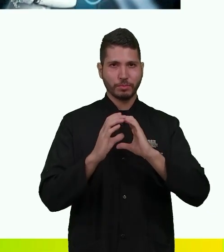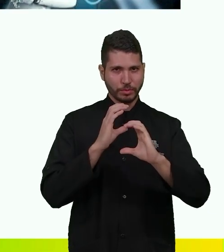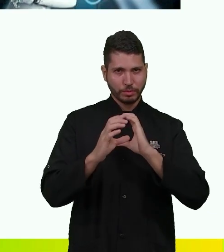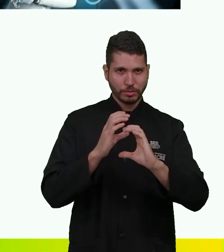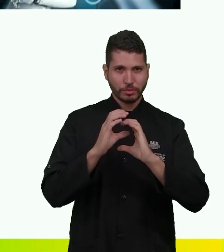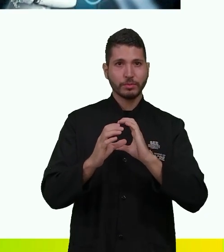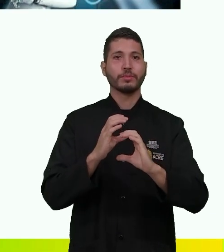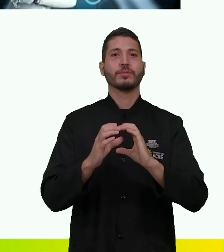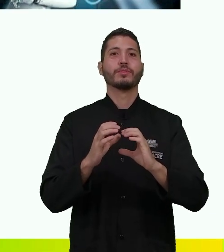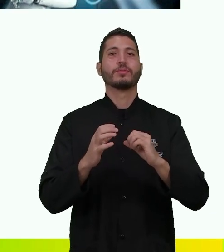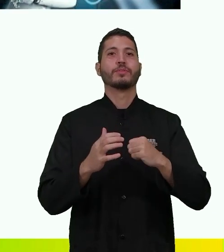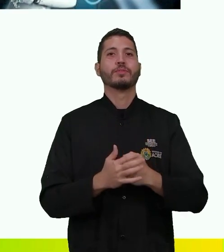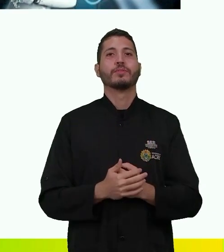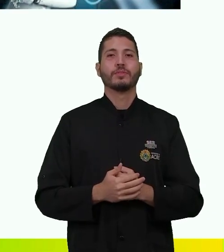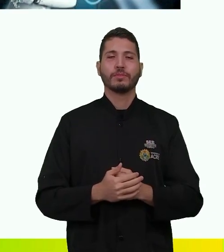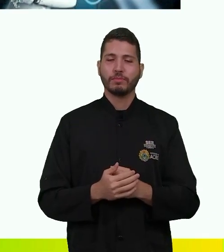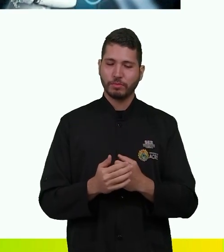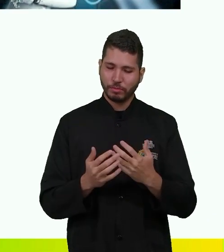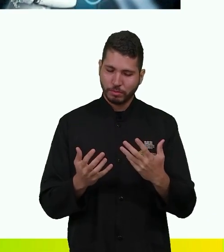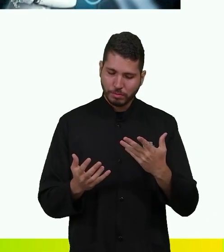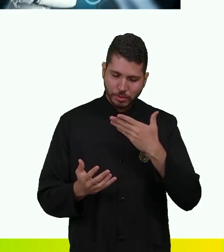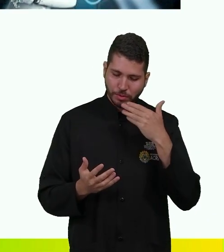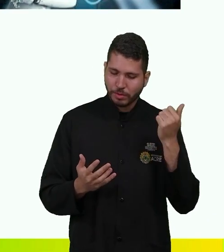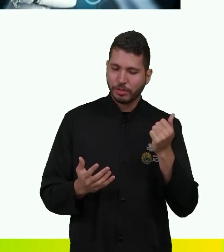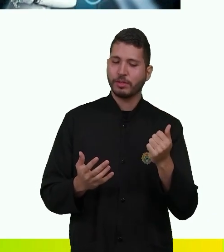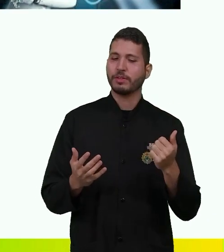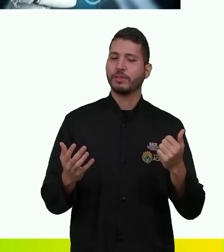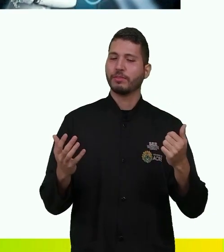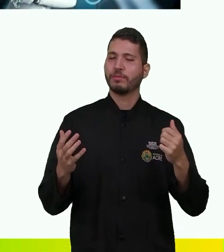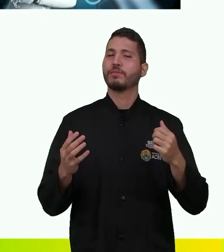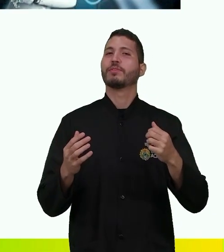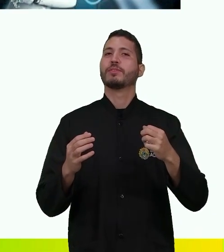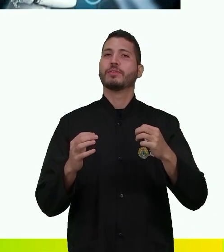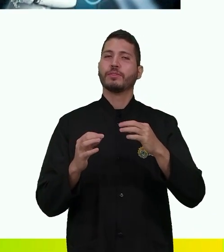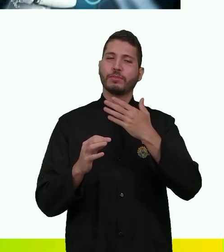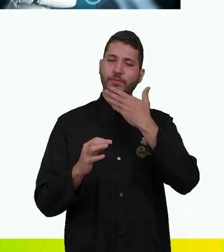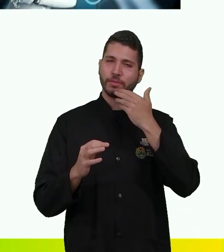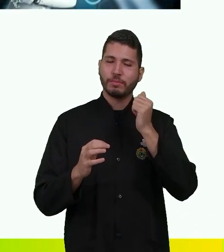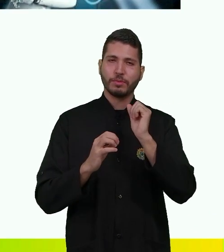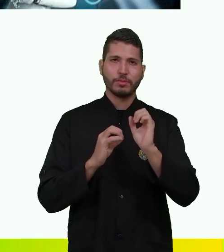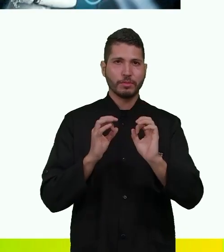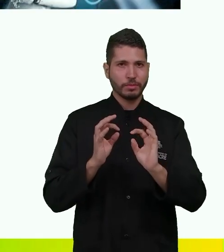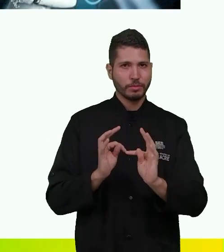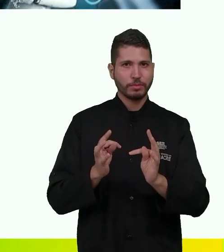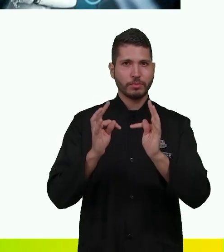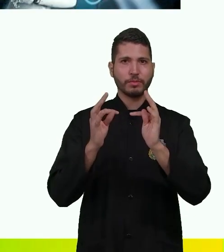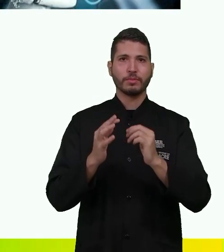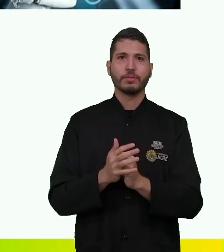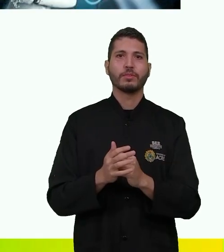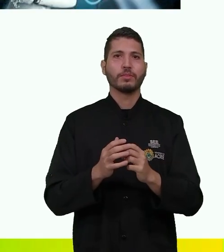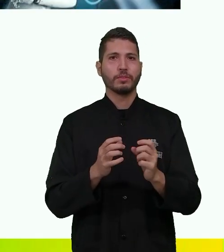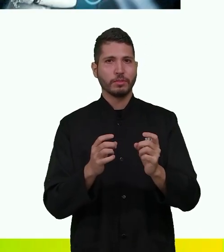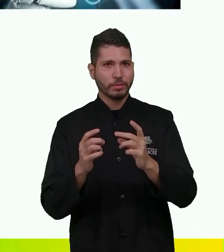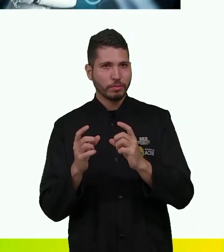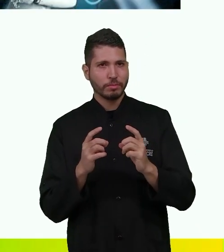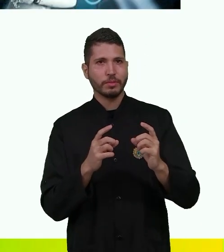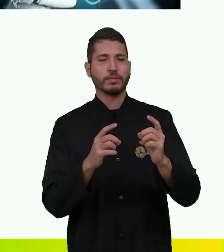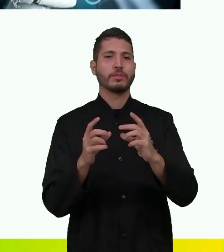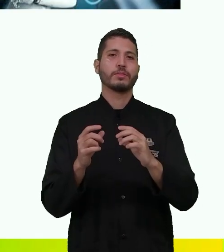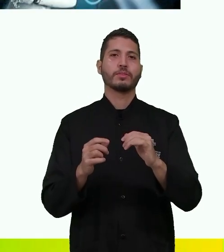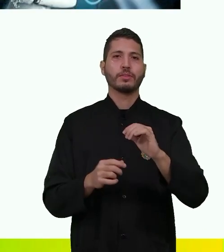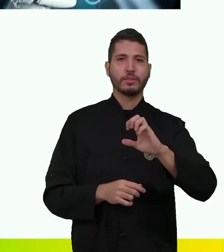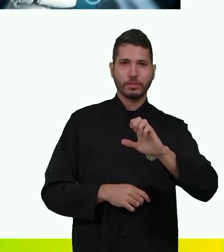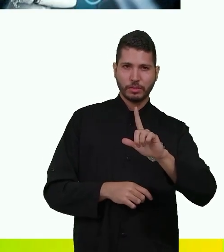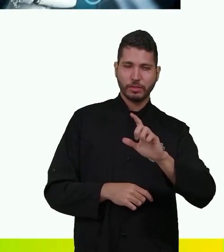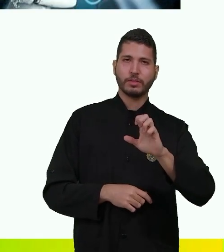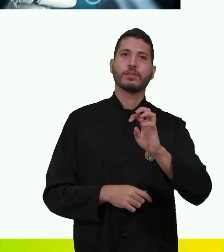às telecomunicações aprimoradas e o surgimento de novos modelos de negócios, como o comércio eletrônico. Surge